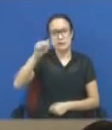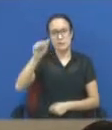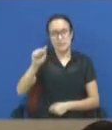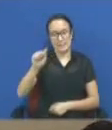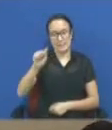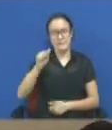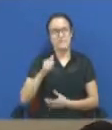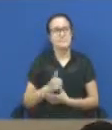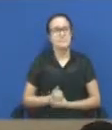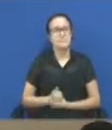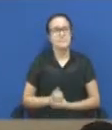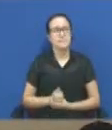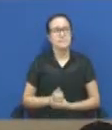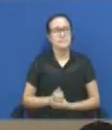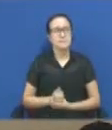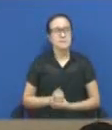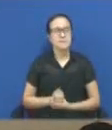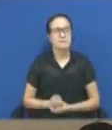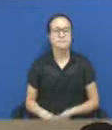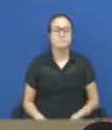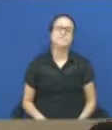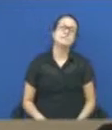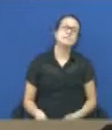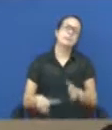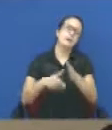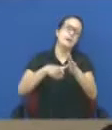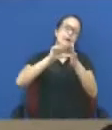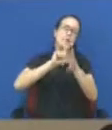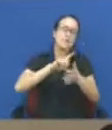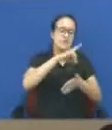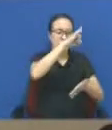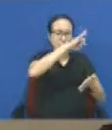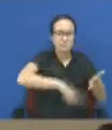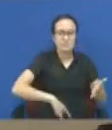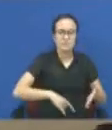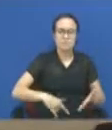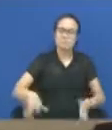Antes apreciaremos a moção de aplauso número 81, de autoria do vereador Aloysio Andrade,